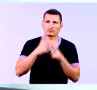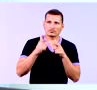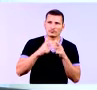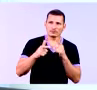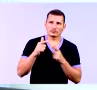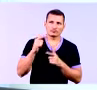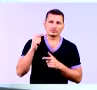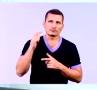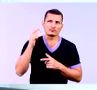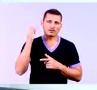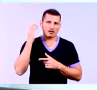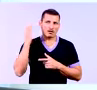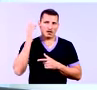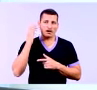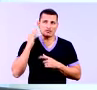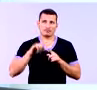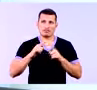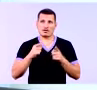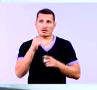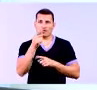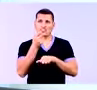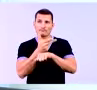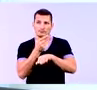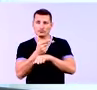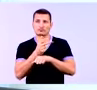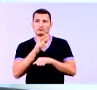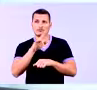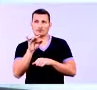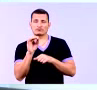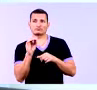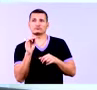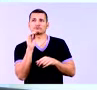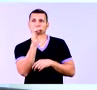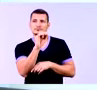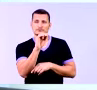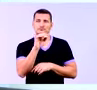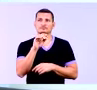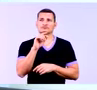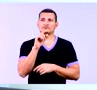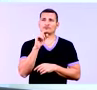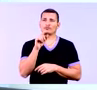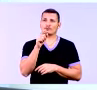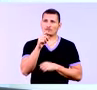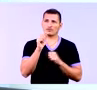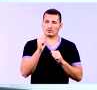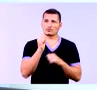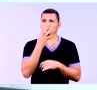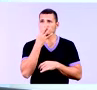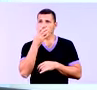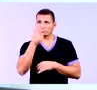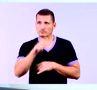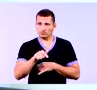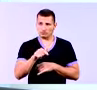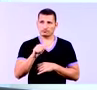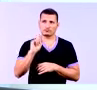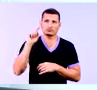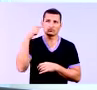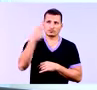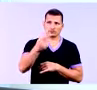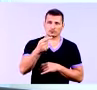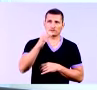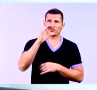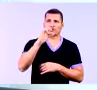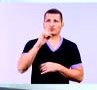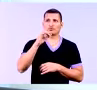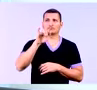mas esse vídeo vai ficar disponível. A gente recomenda que vocês assistam ele novamente mais tarde. E os